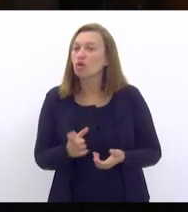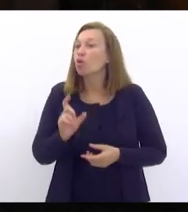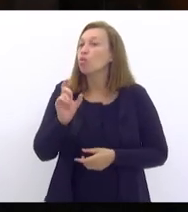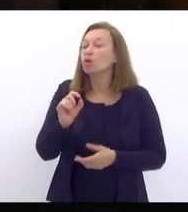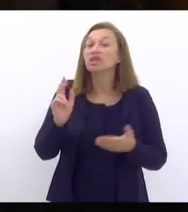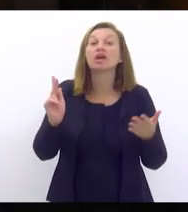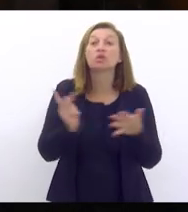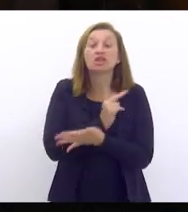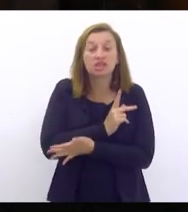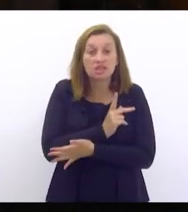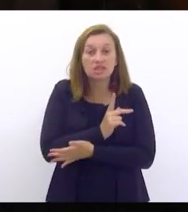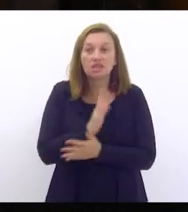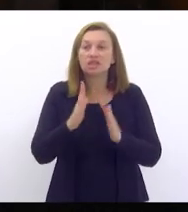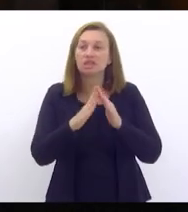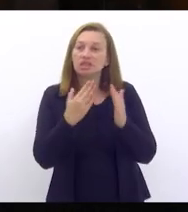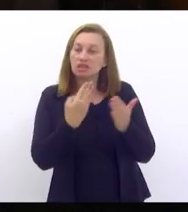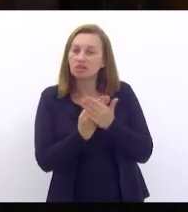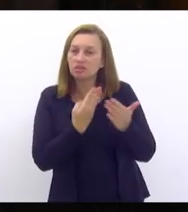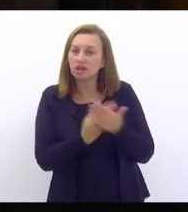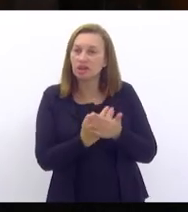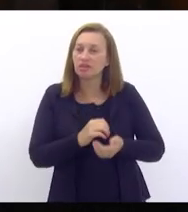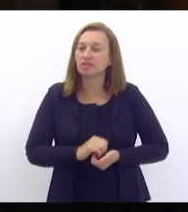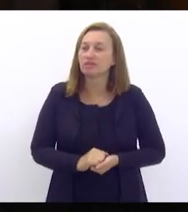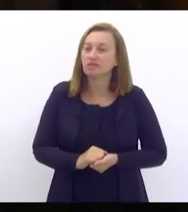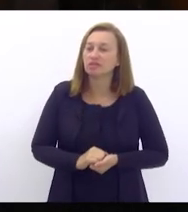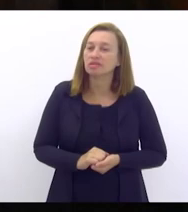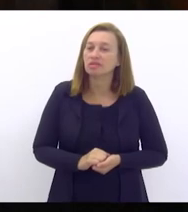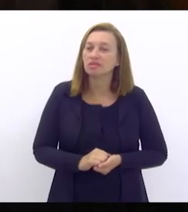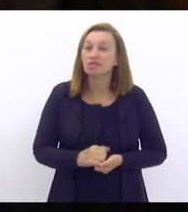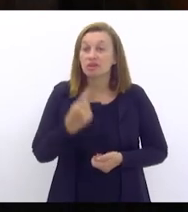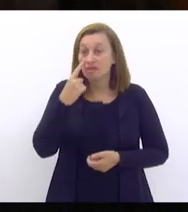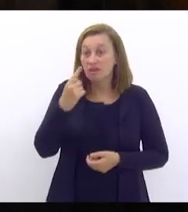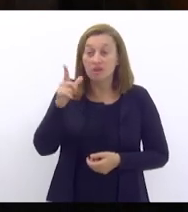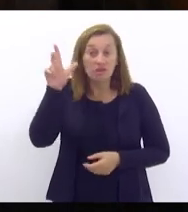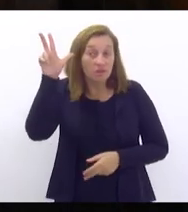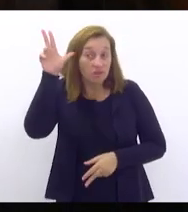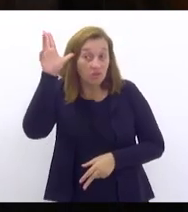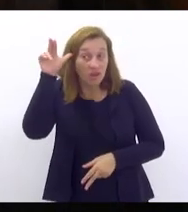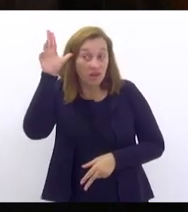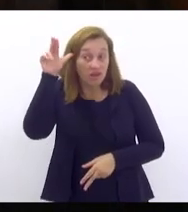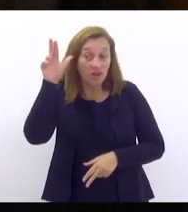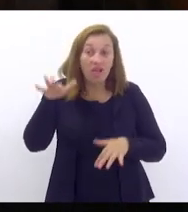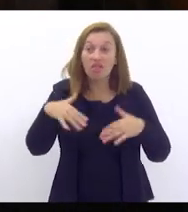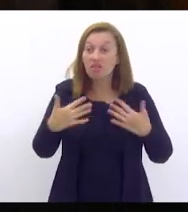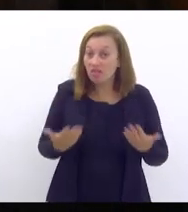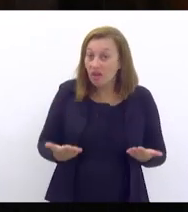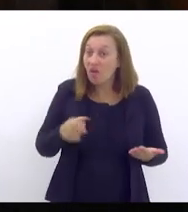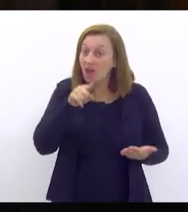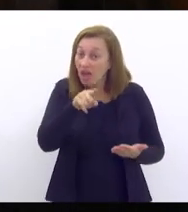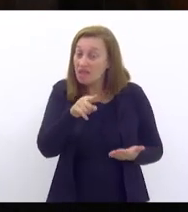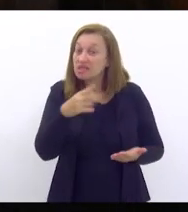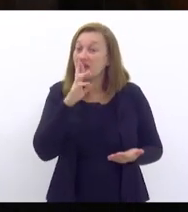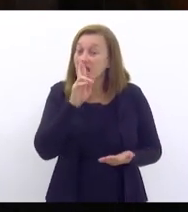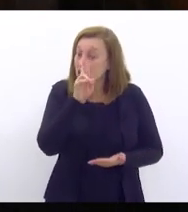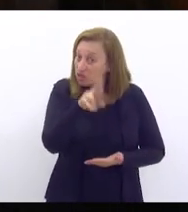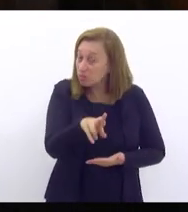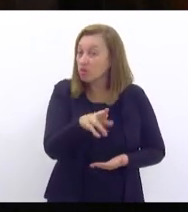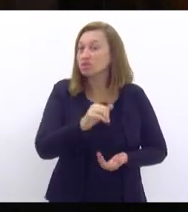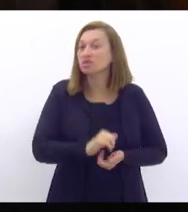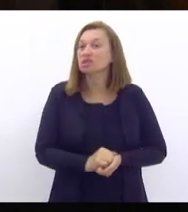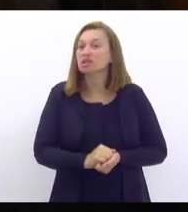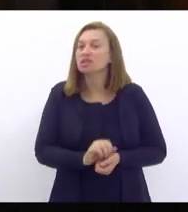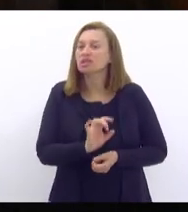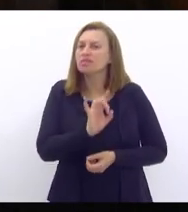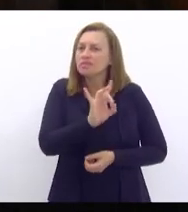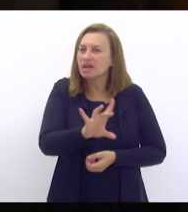está acontecendo nas escolas, vídeo do Cavalão, pois bem, gente, essa é a resposta. Para